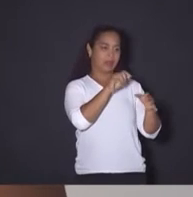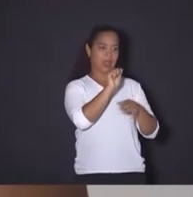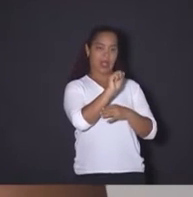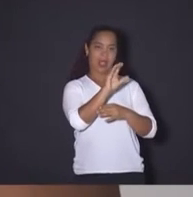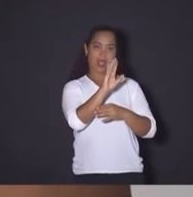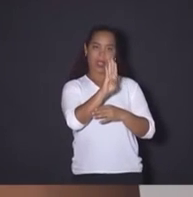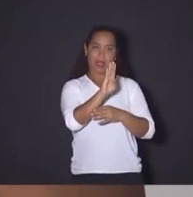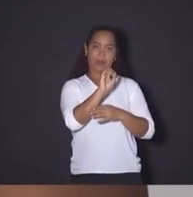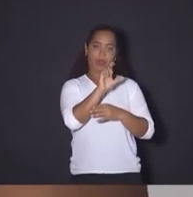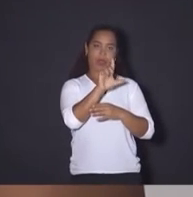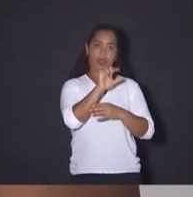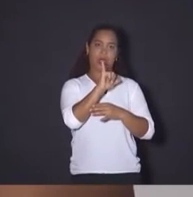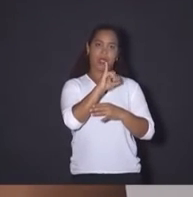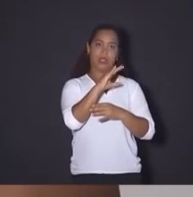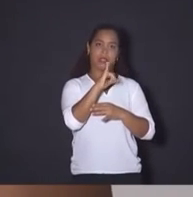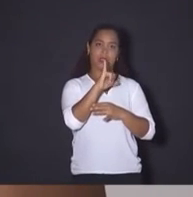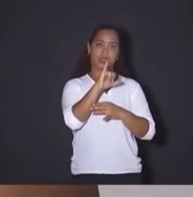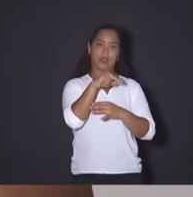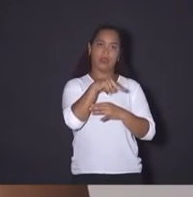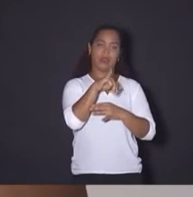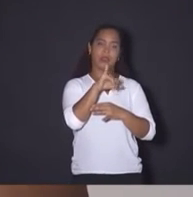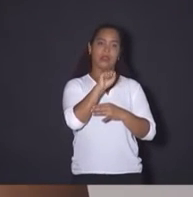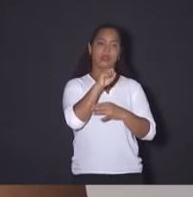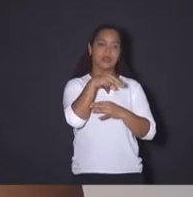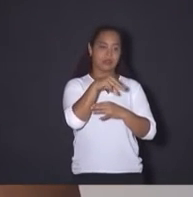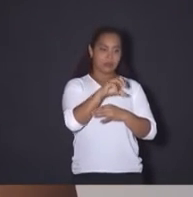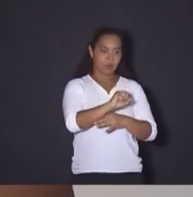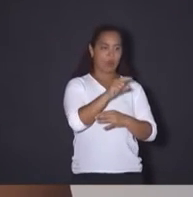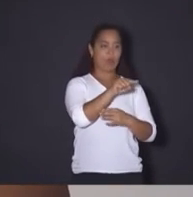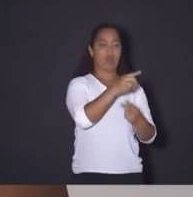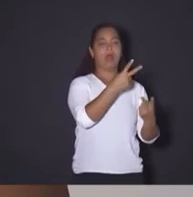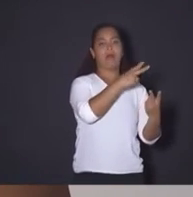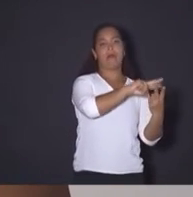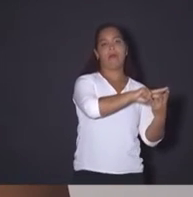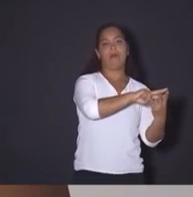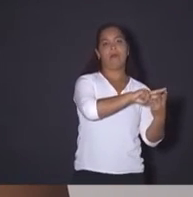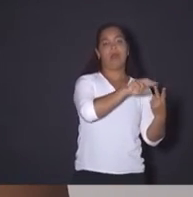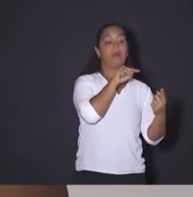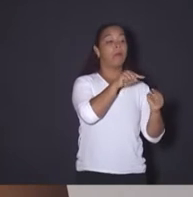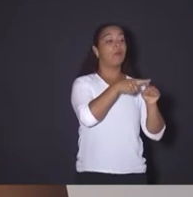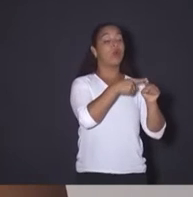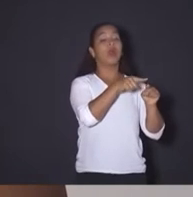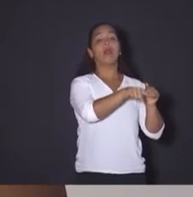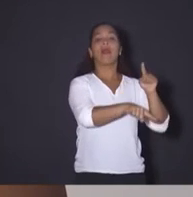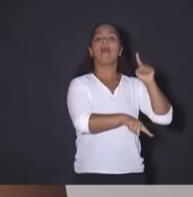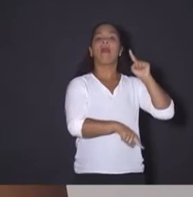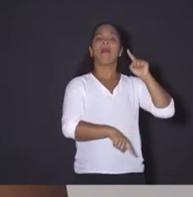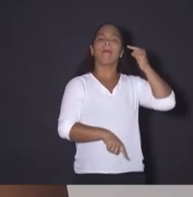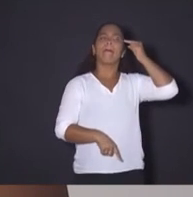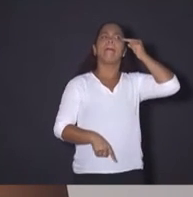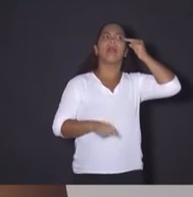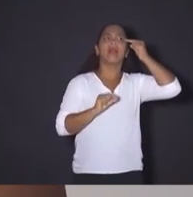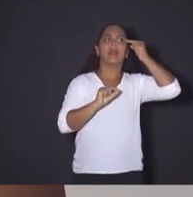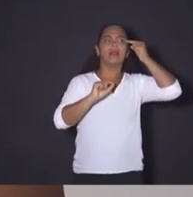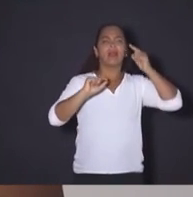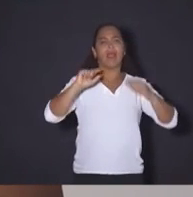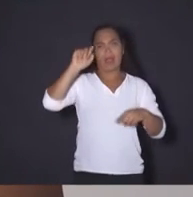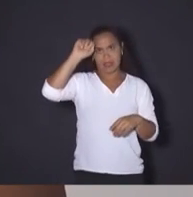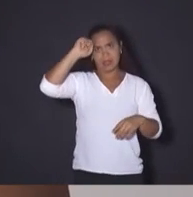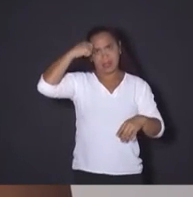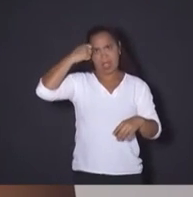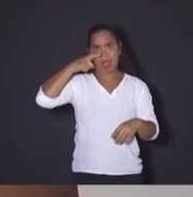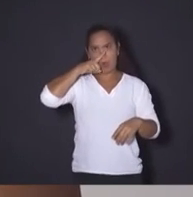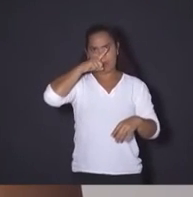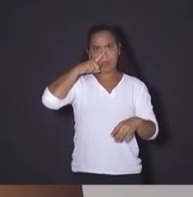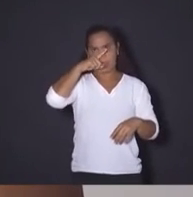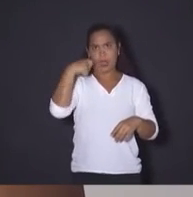portanto pela ruptura com uma crença de que os negros são perigosos e que precisa ser contidos